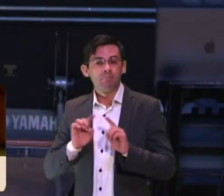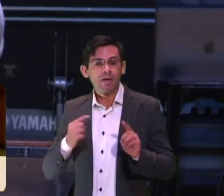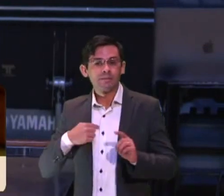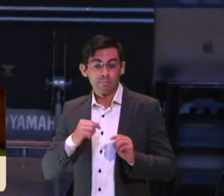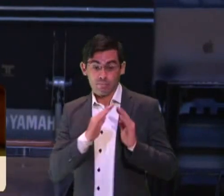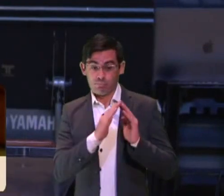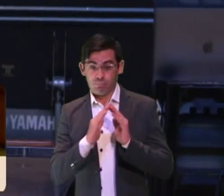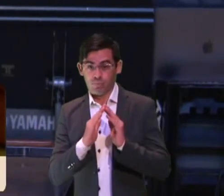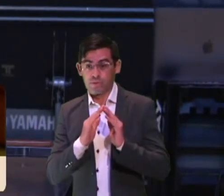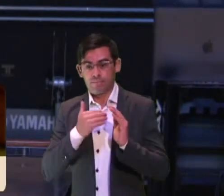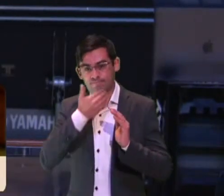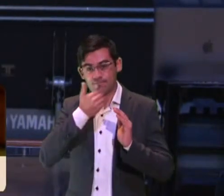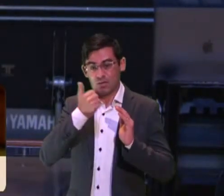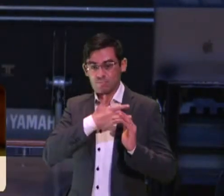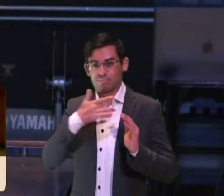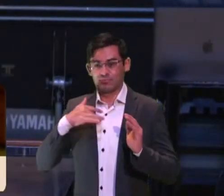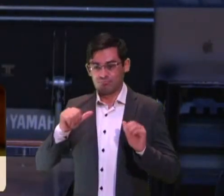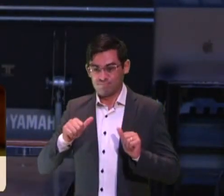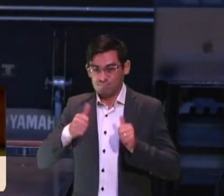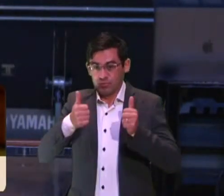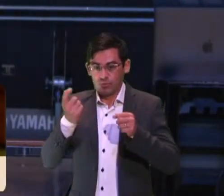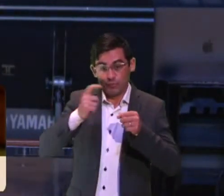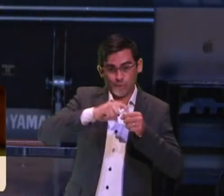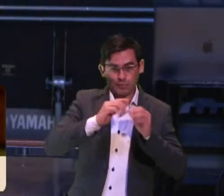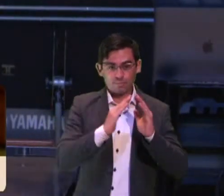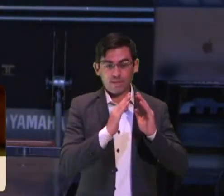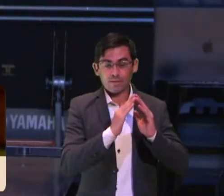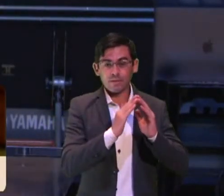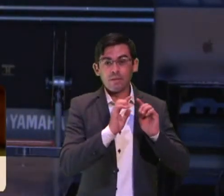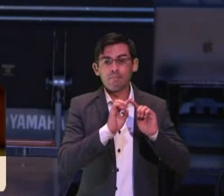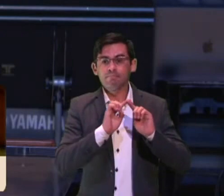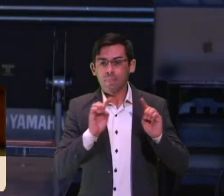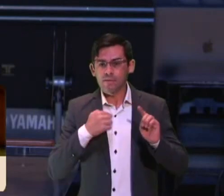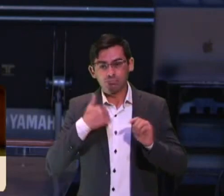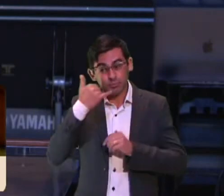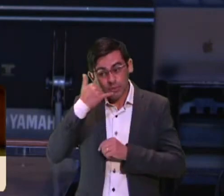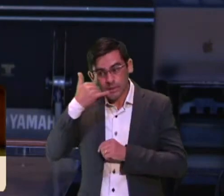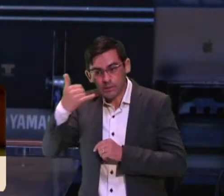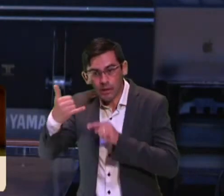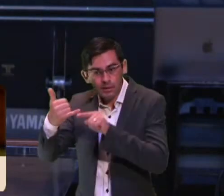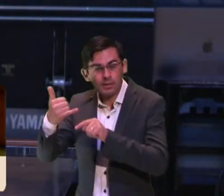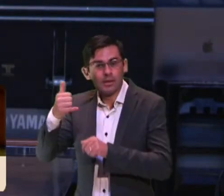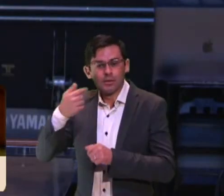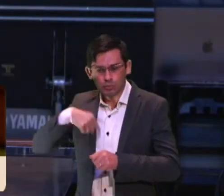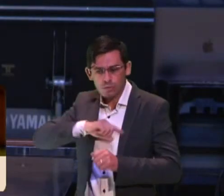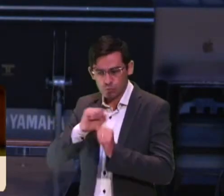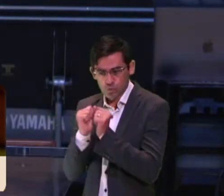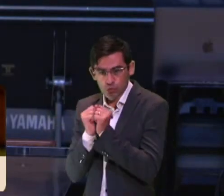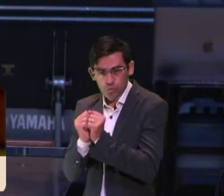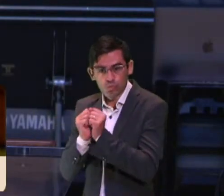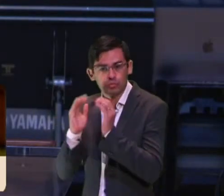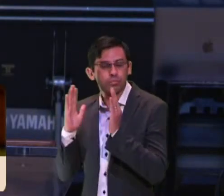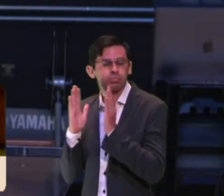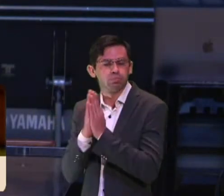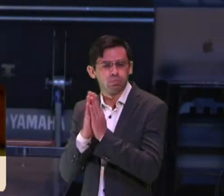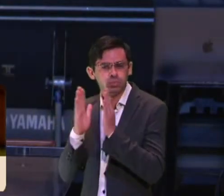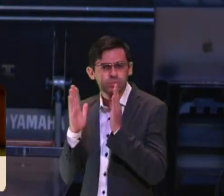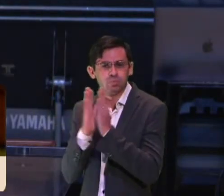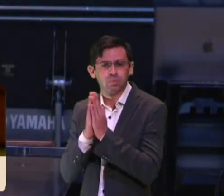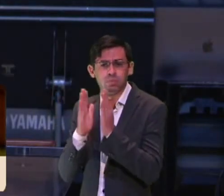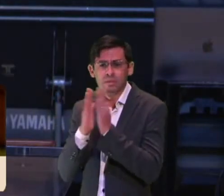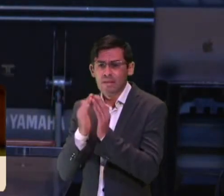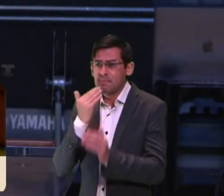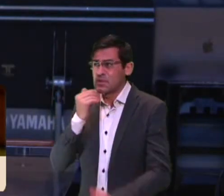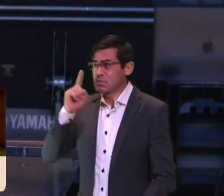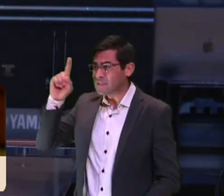minha vizinha melhorou um pouco, voltou para casa. E eu liguei para ela e nós oramos juntos ali,